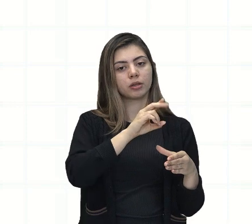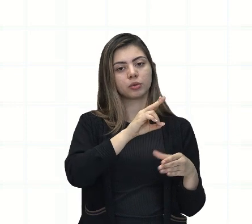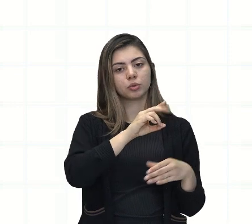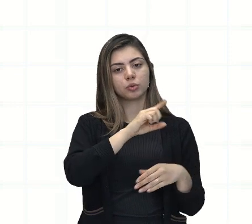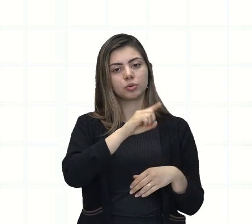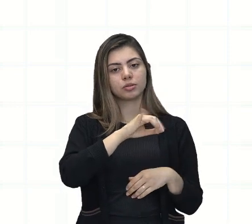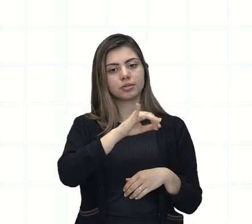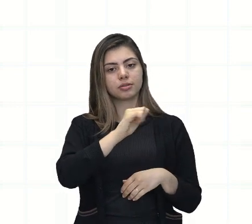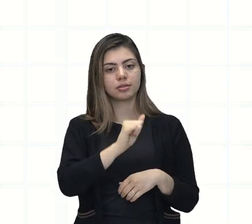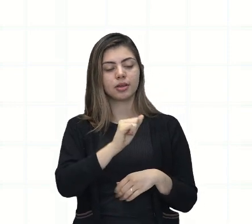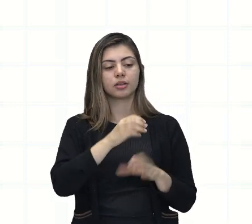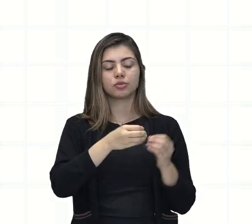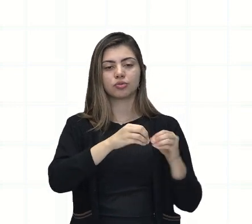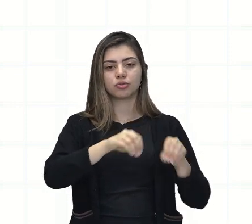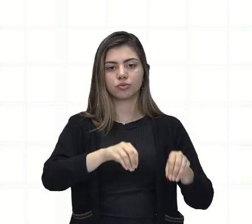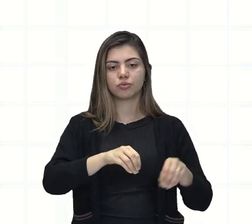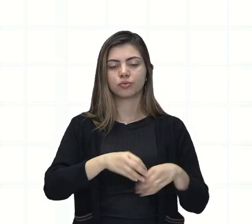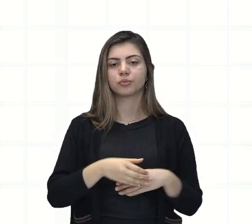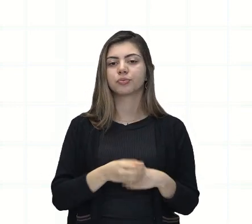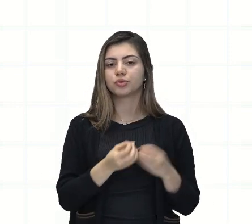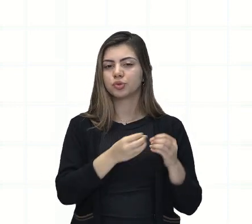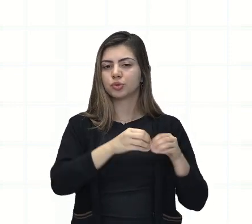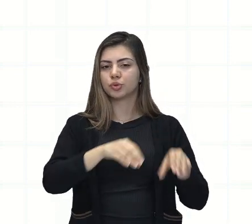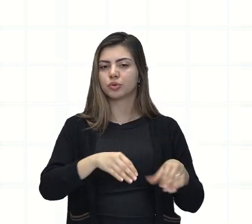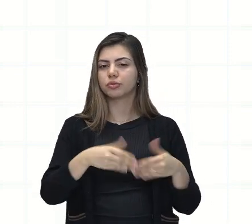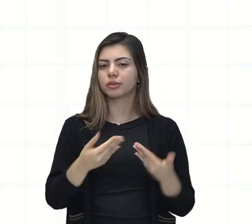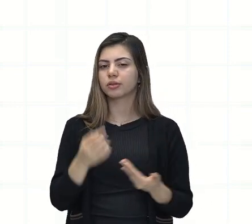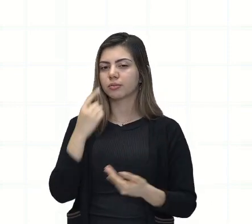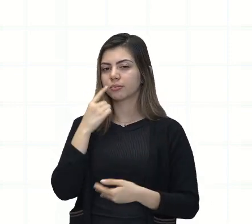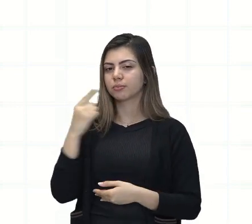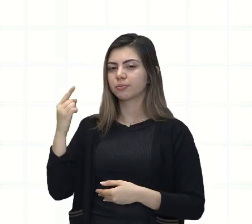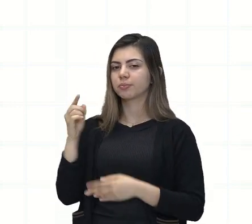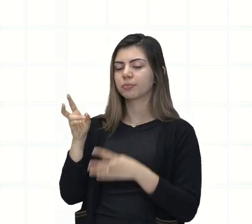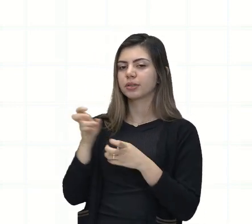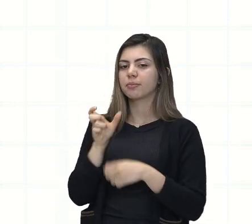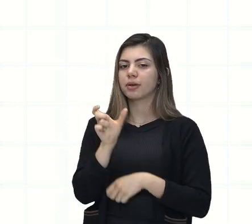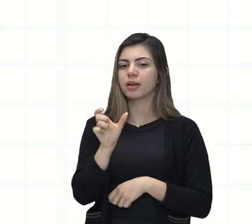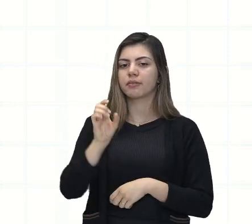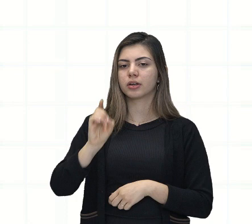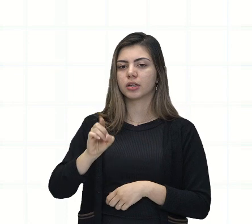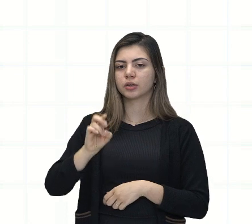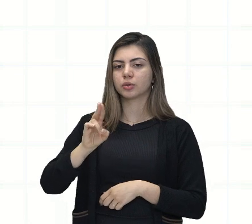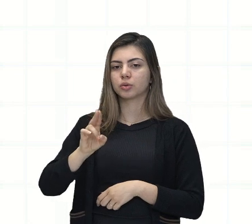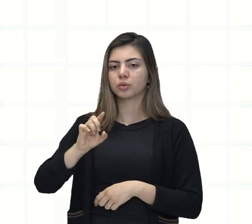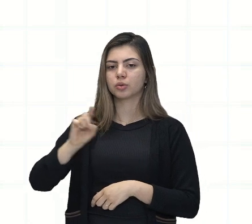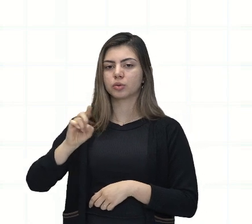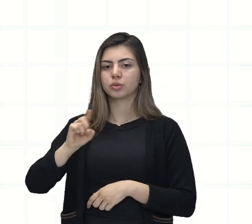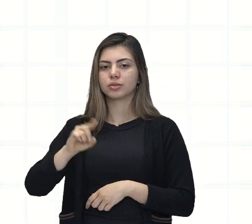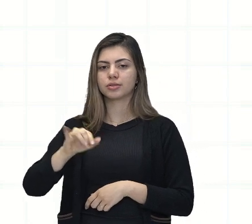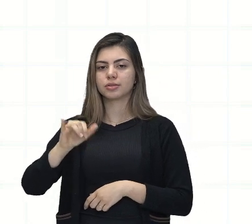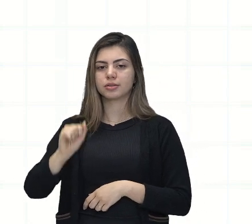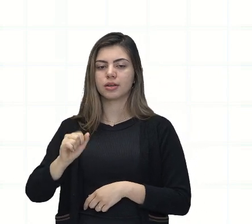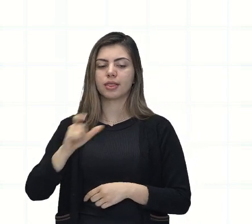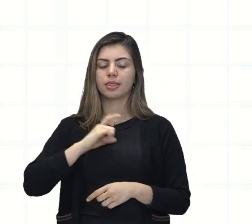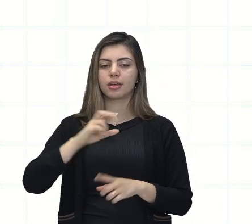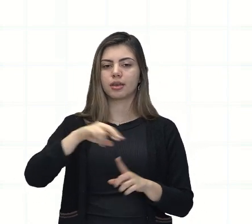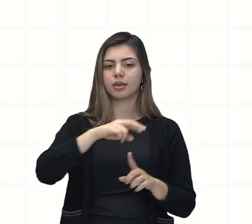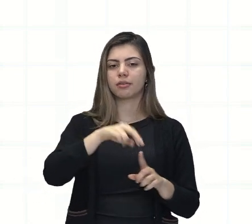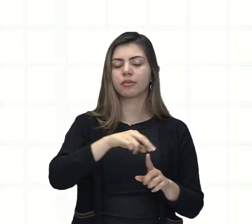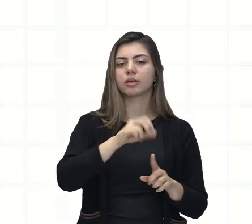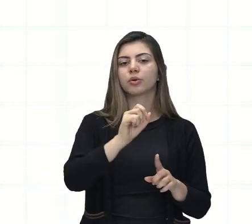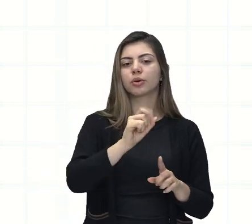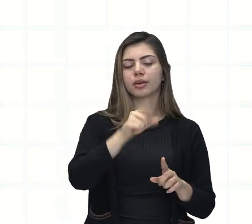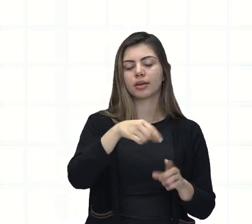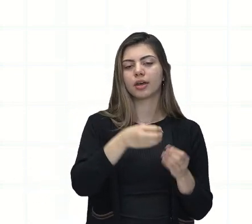Então, colocando aqui dúzia, né? De quê? Se referindo, já que o